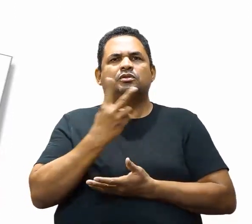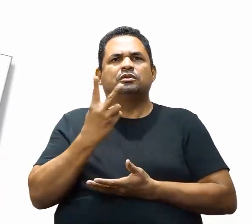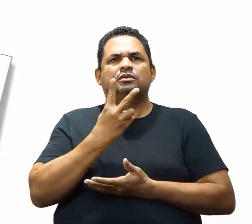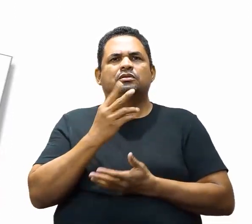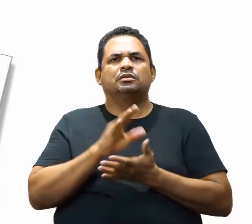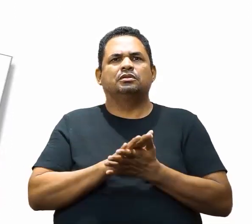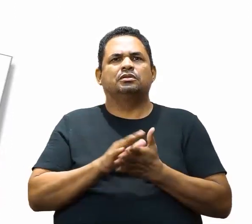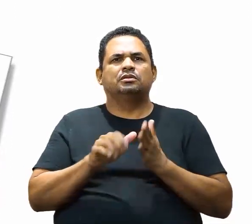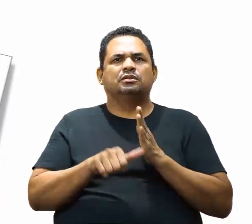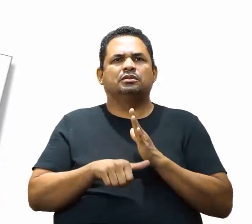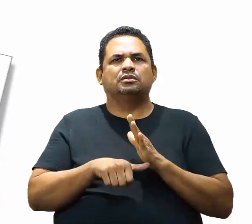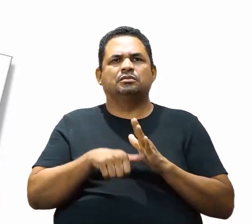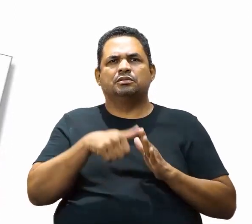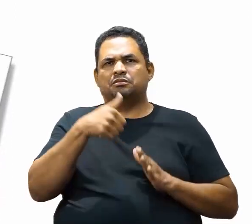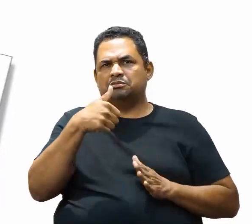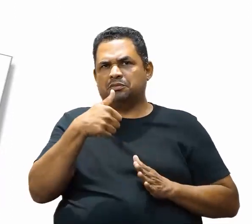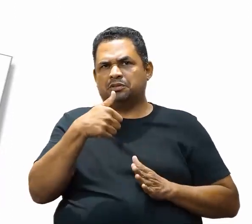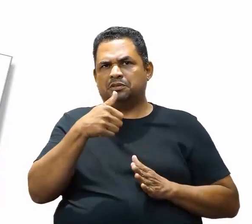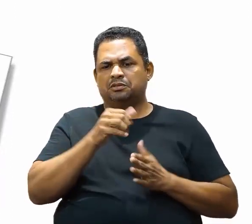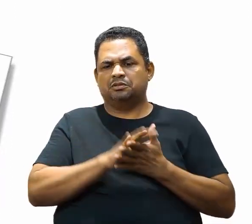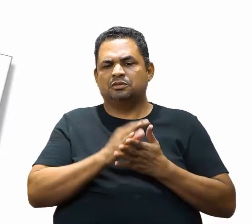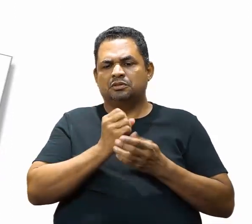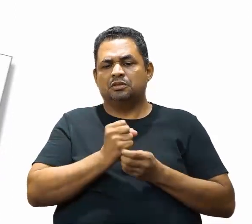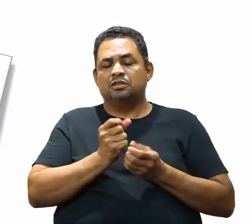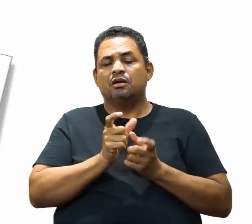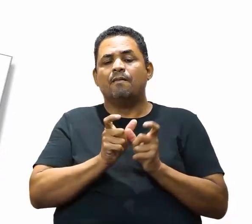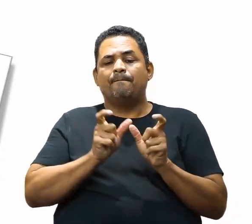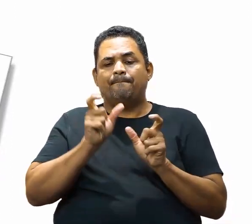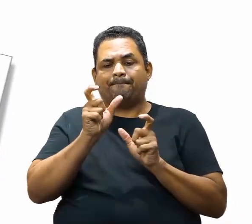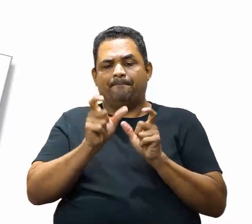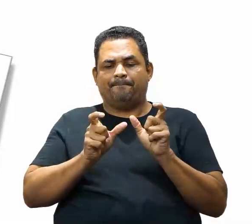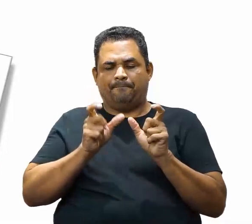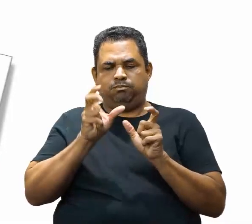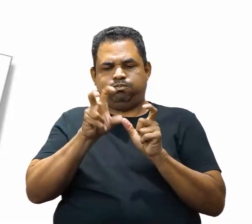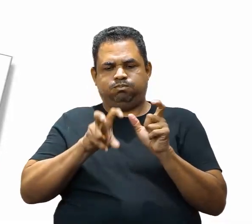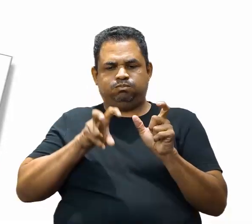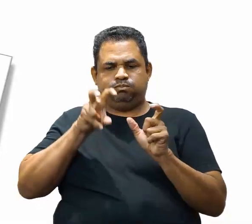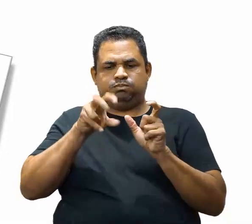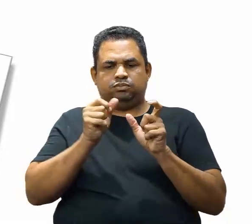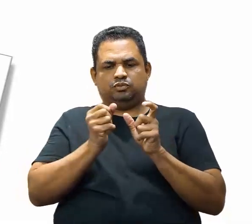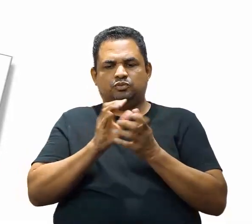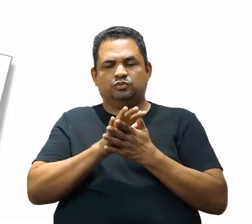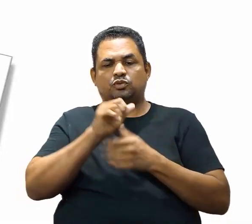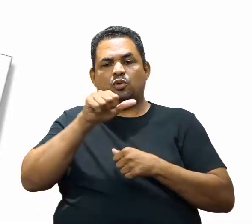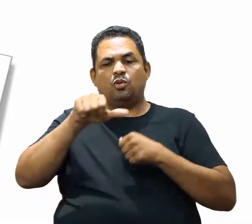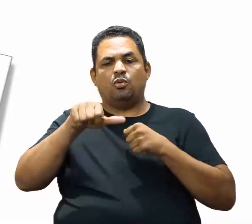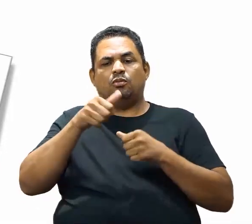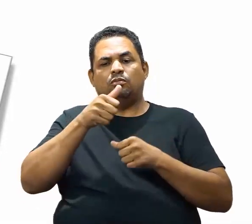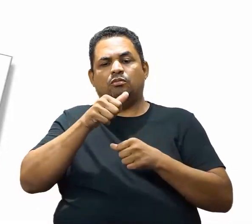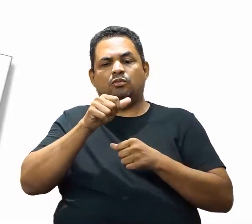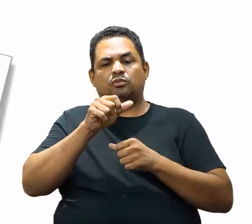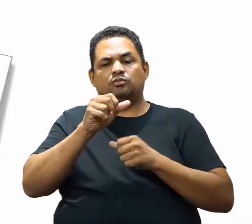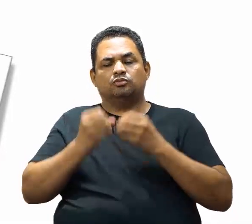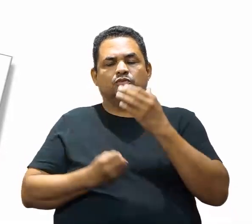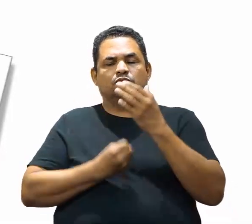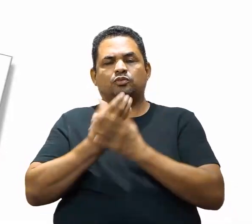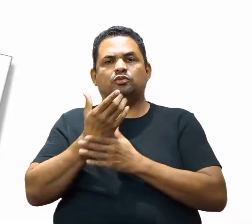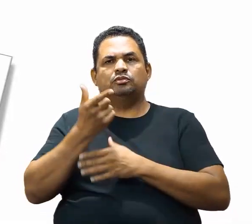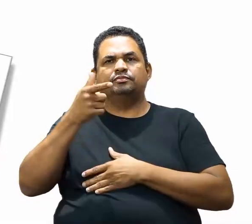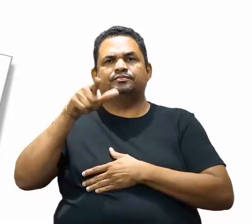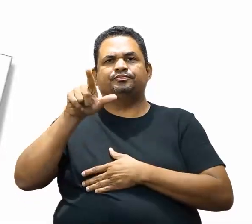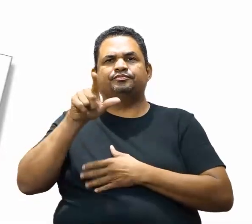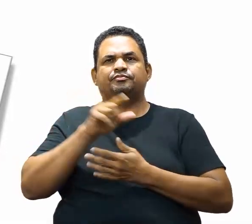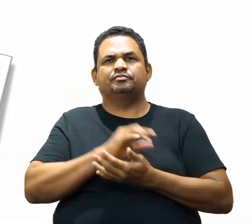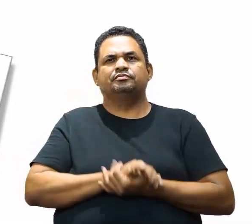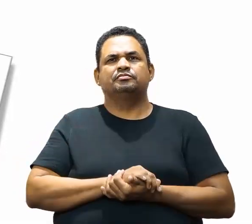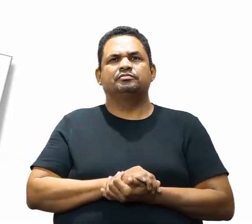e derivados. Aquele que dá origem e aquele que é originado. Isso. Então, primitivo, ele dá origem. E